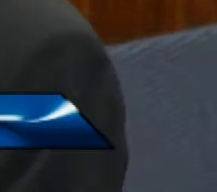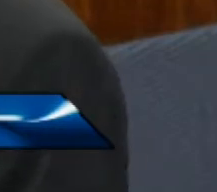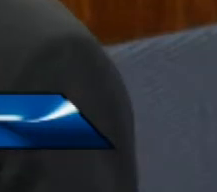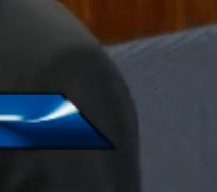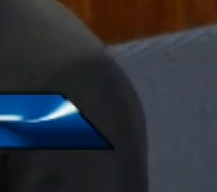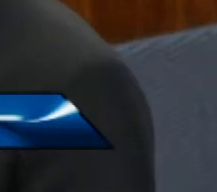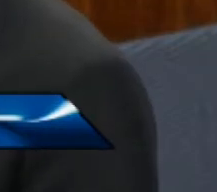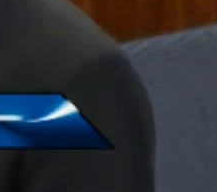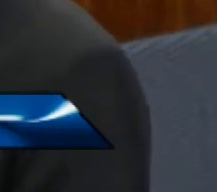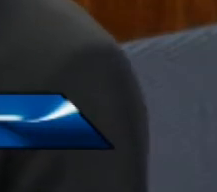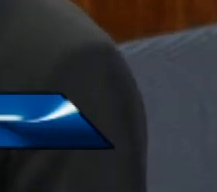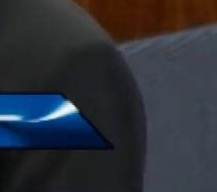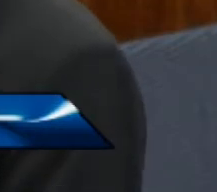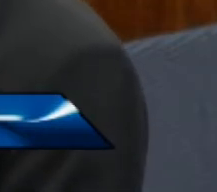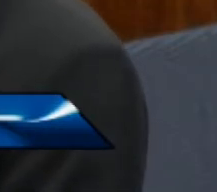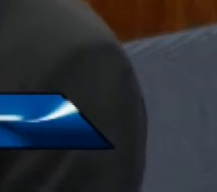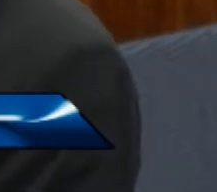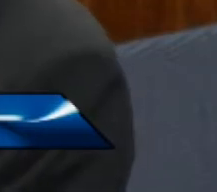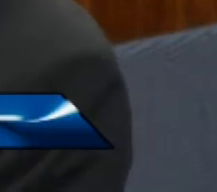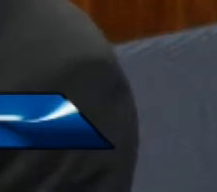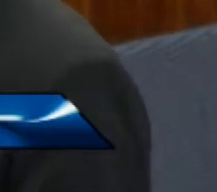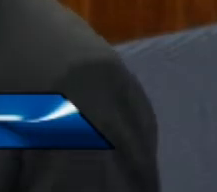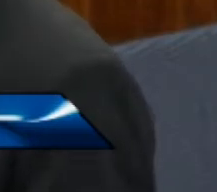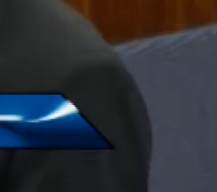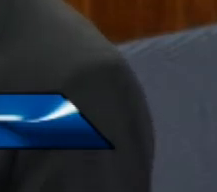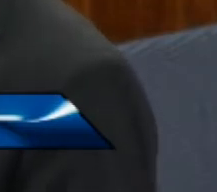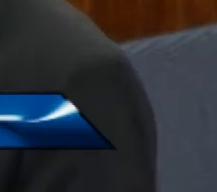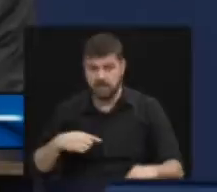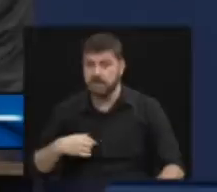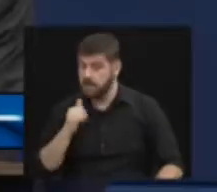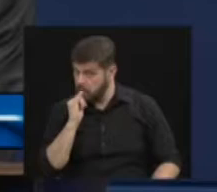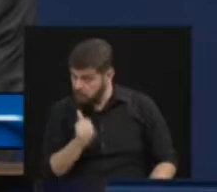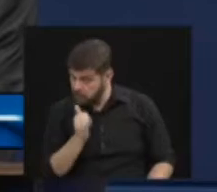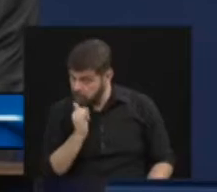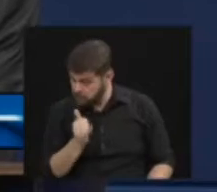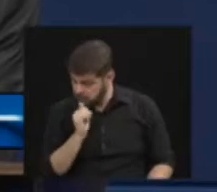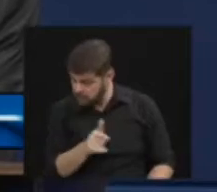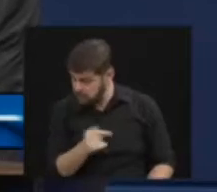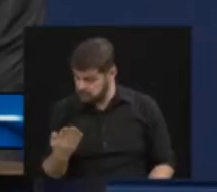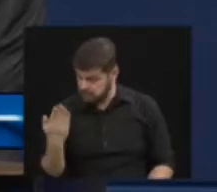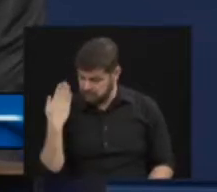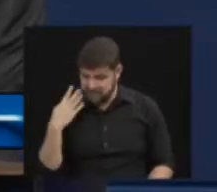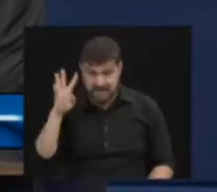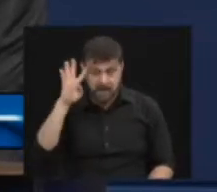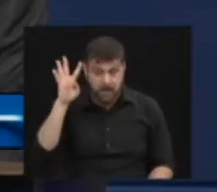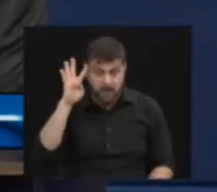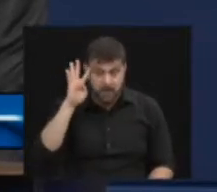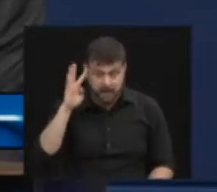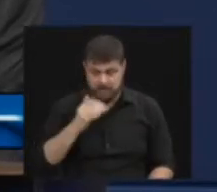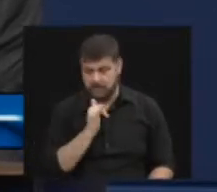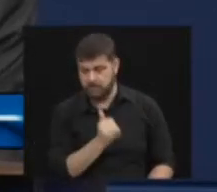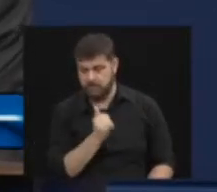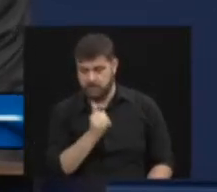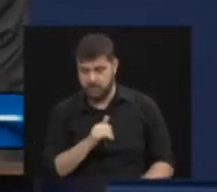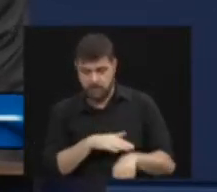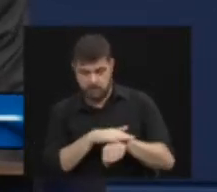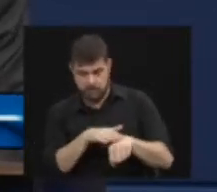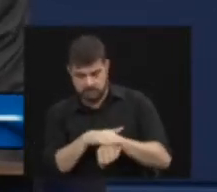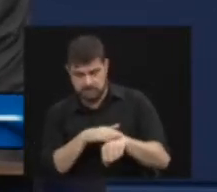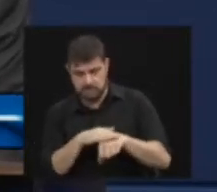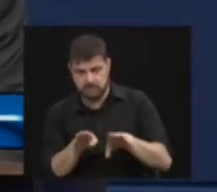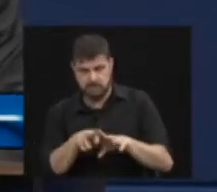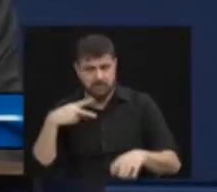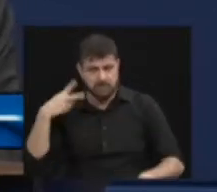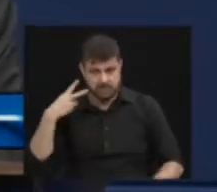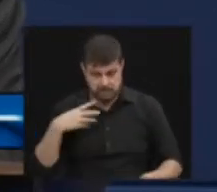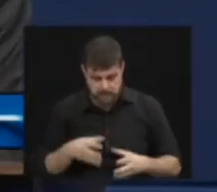compra de grama em Campinas. Então há várias políticas que poderiam ser revistas. O vereador do PT, Pedro Tourinho, também não aprovou o